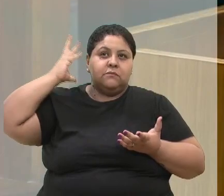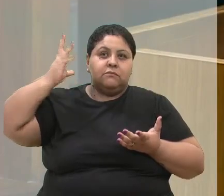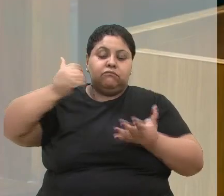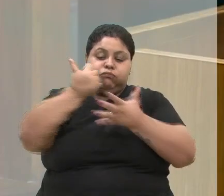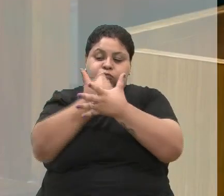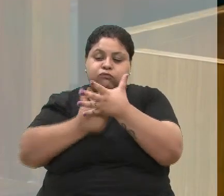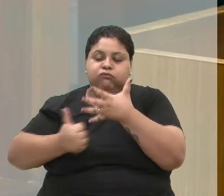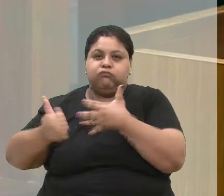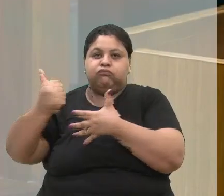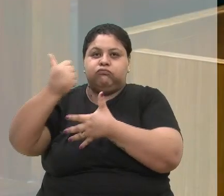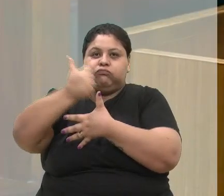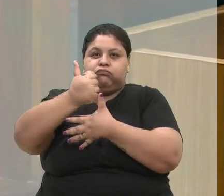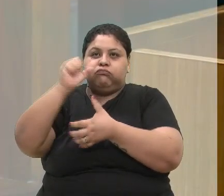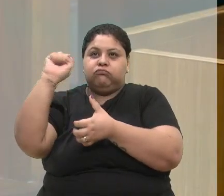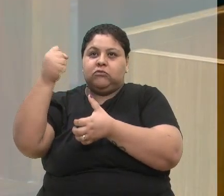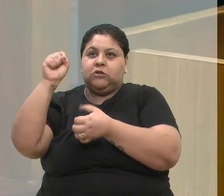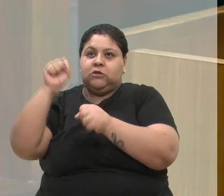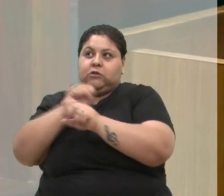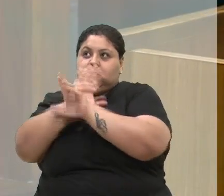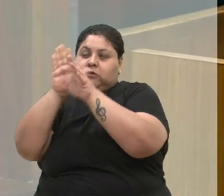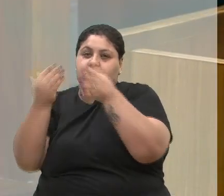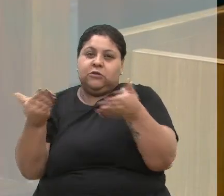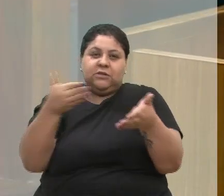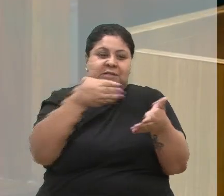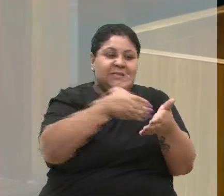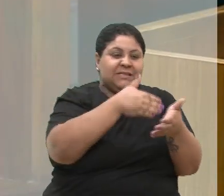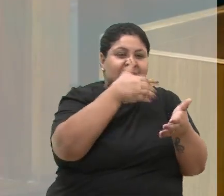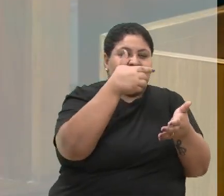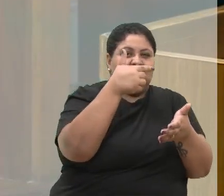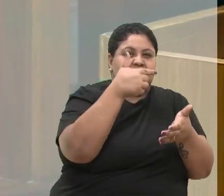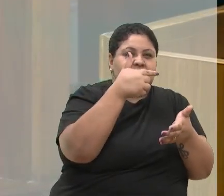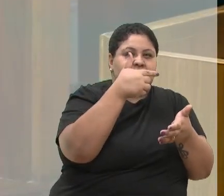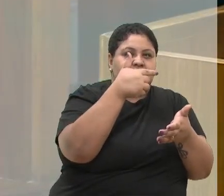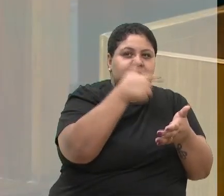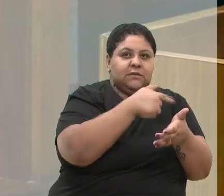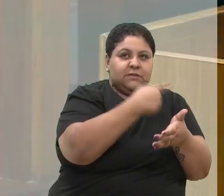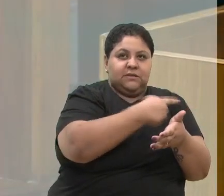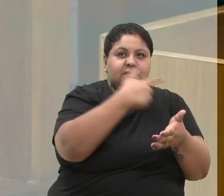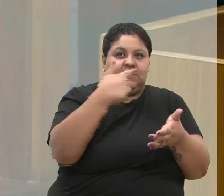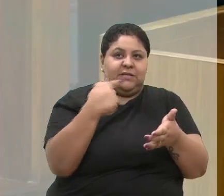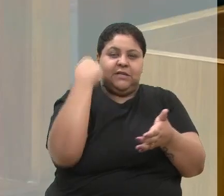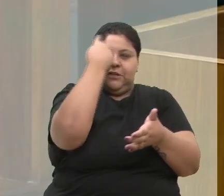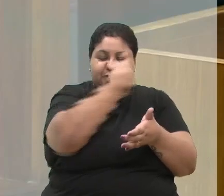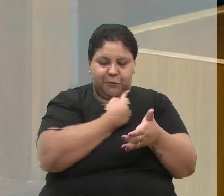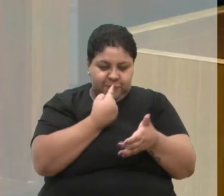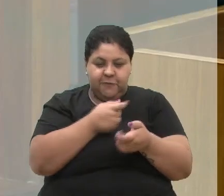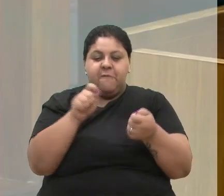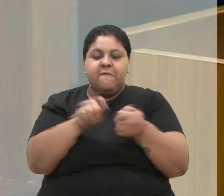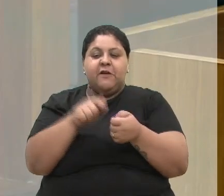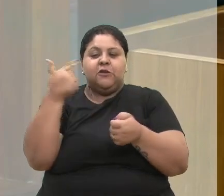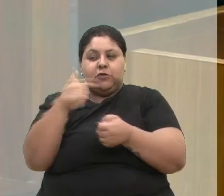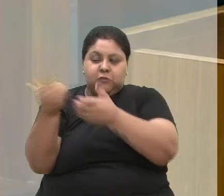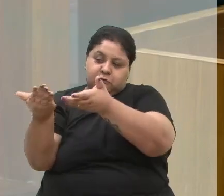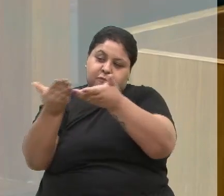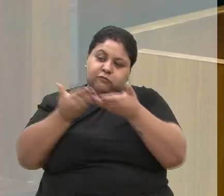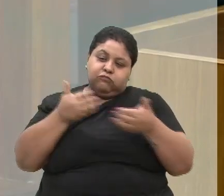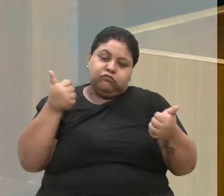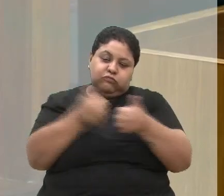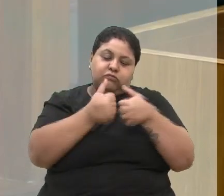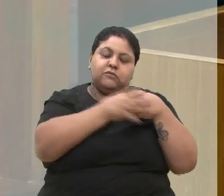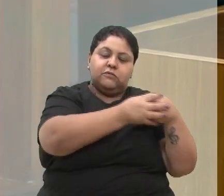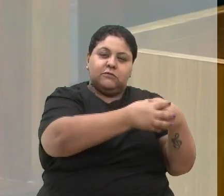prestigiar das 8 horas da manhã às 17 horas. Faço mais uma vez esse convite através do Sereste